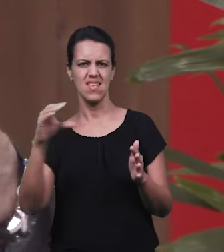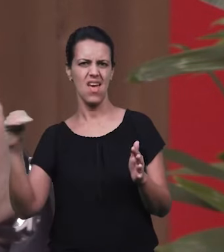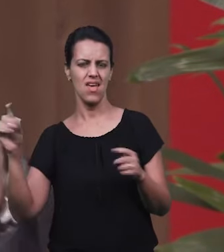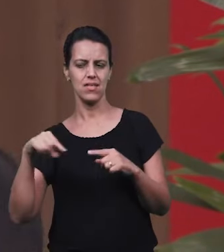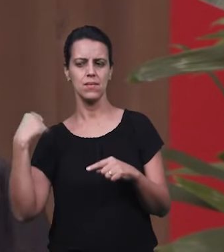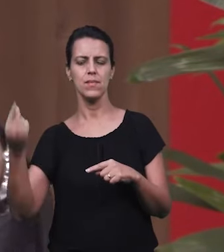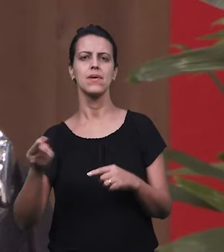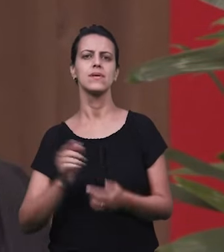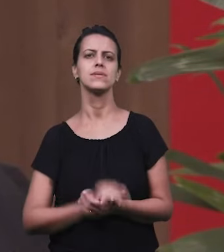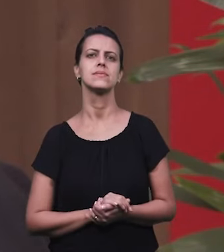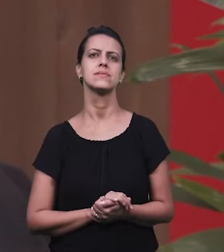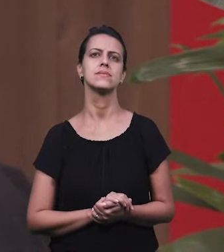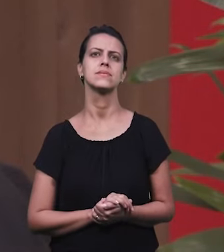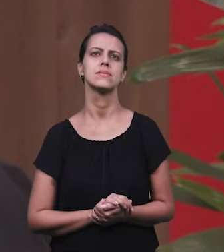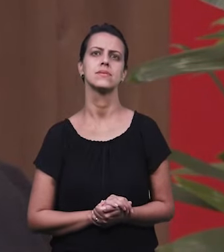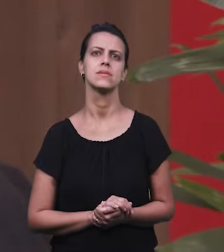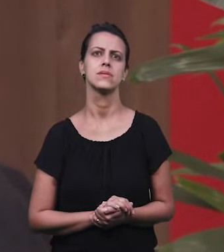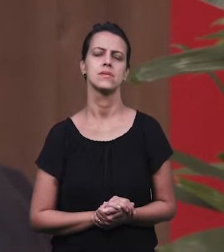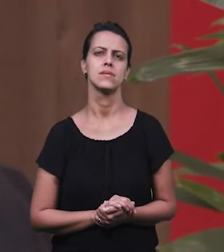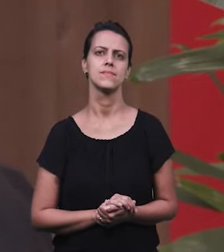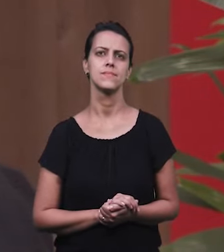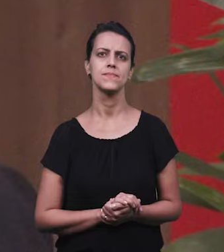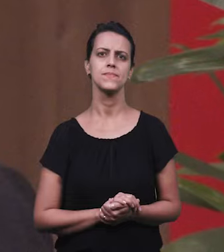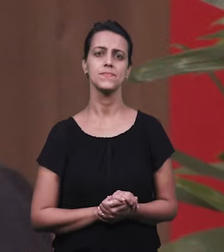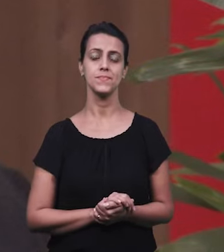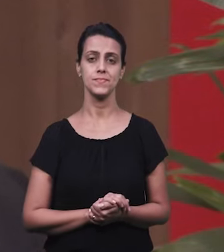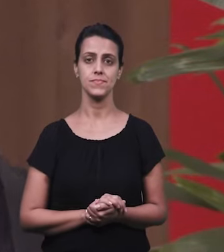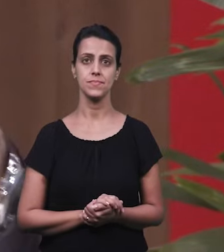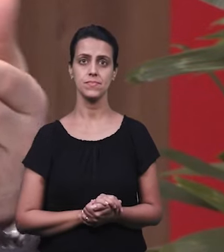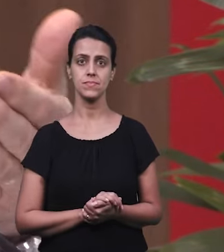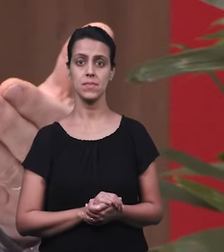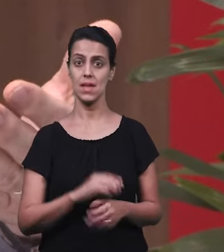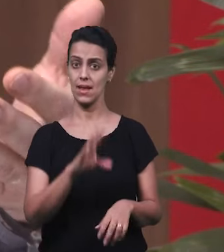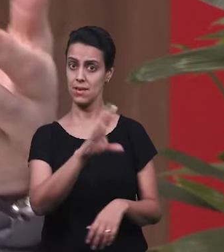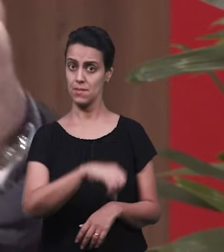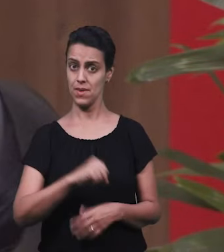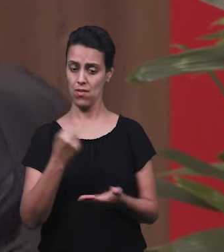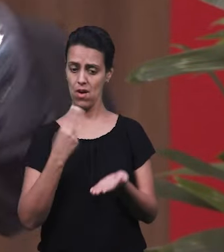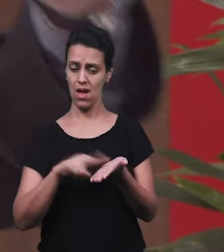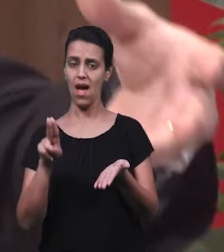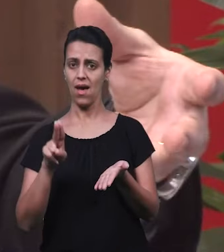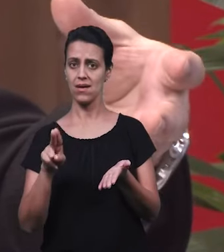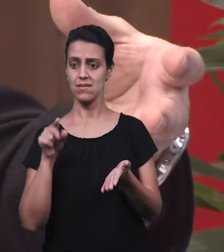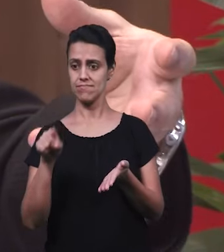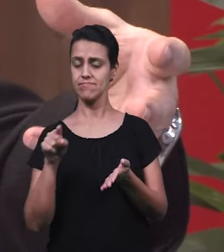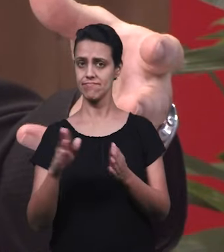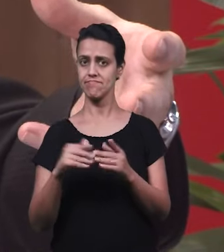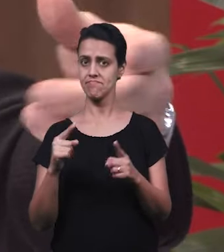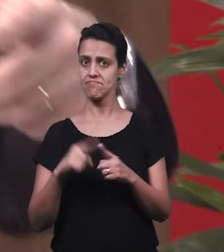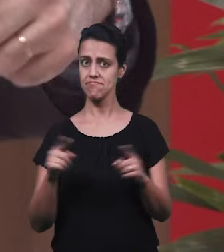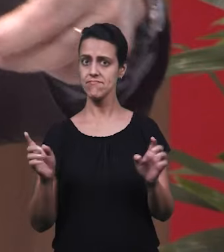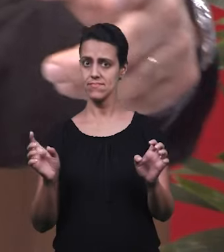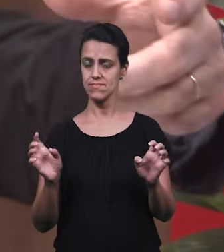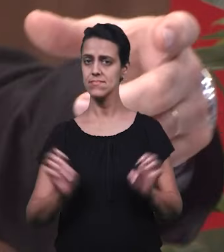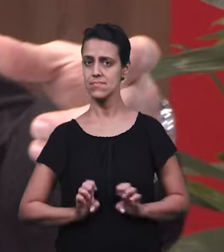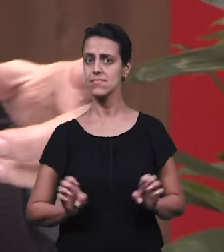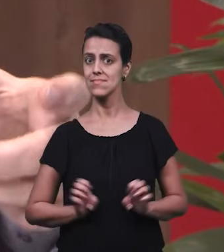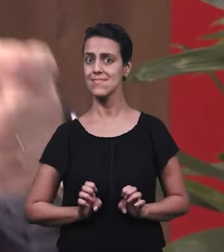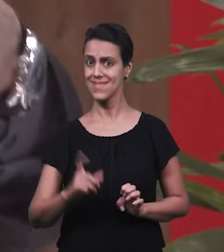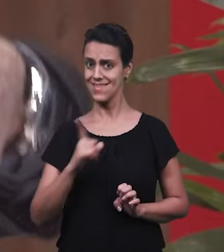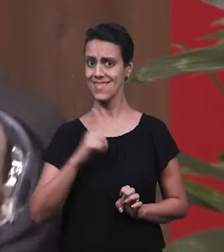deles, viveu até o ano 339 depois de Cristo, ele pegou cartas da igreja de Esmirna. E